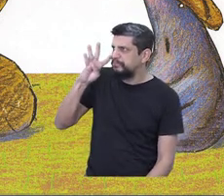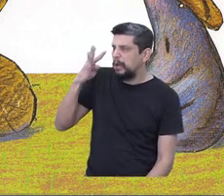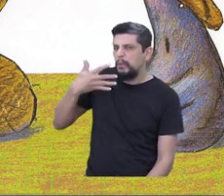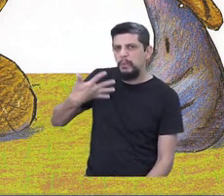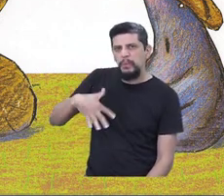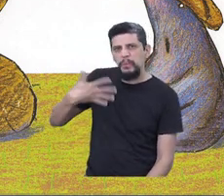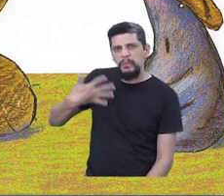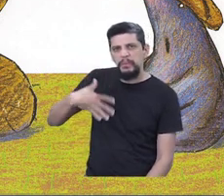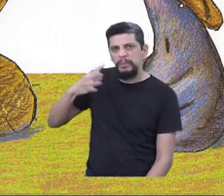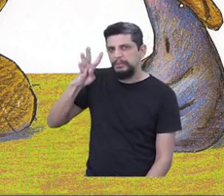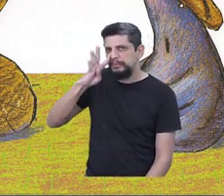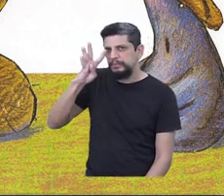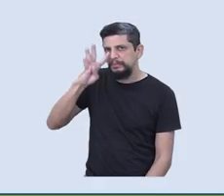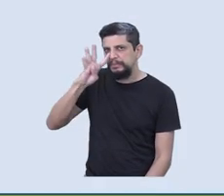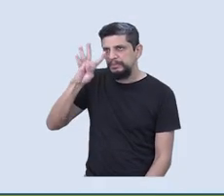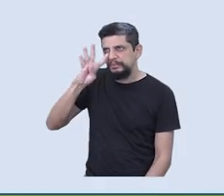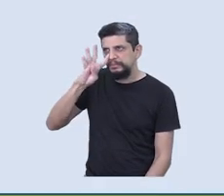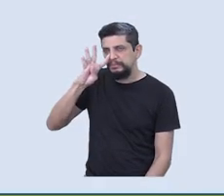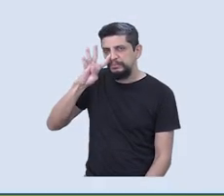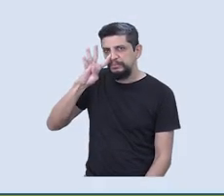impressionadíssima.